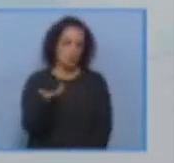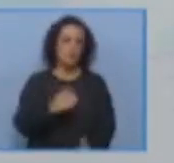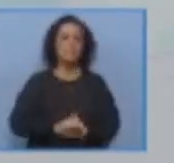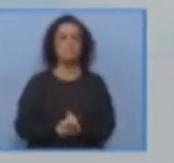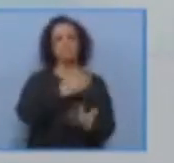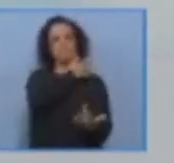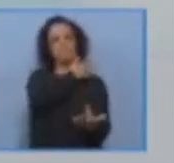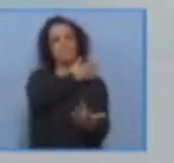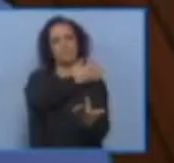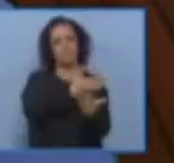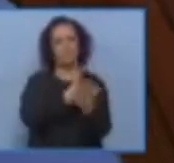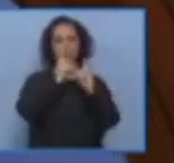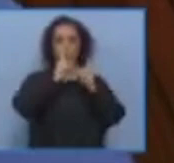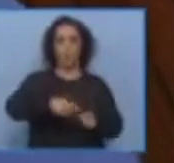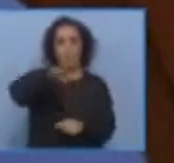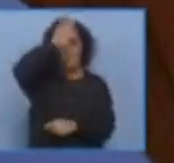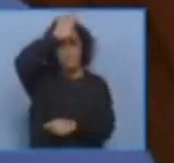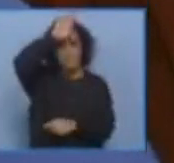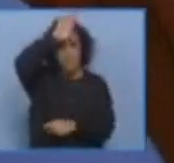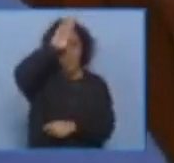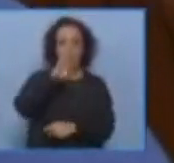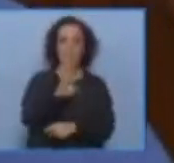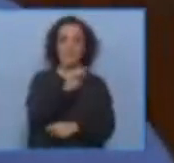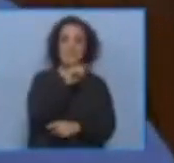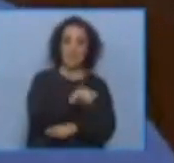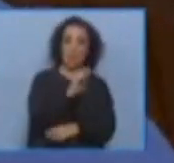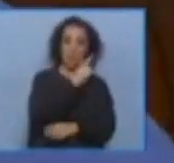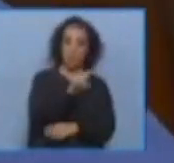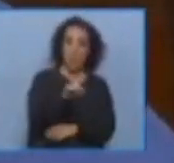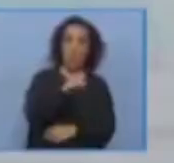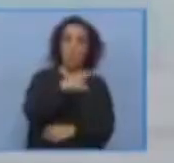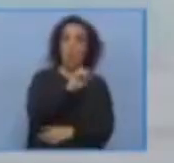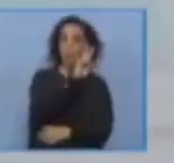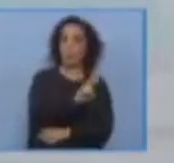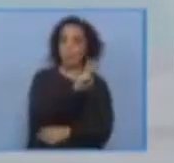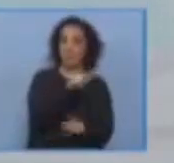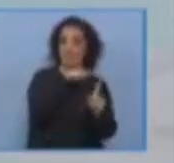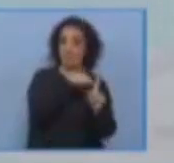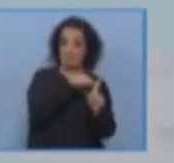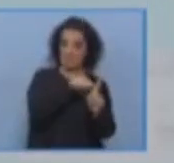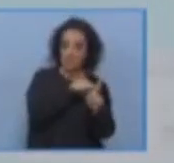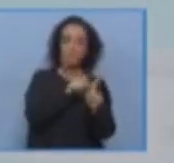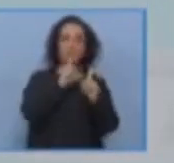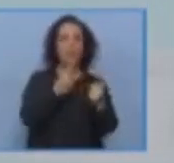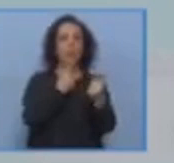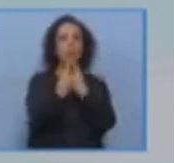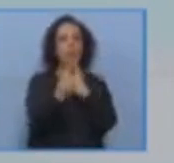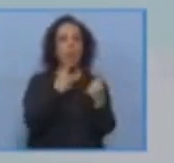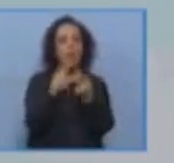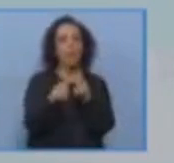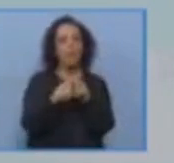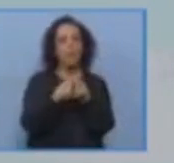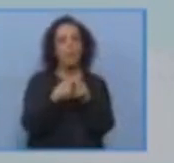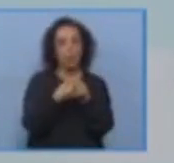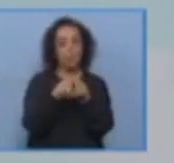Igreja tem feito desde o Papa de São João Paulo II, este diálogo de proximidade com os jovens através